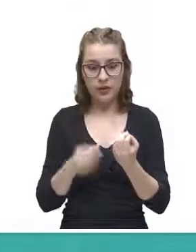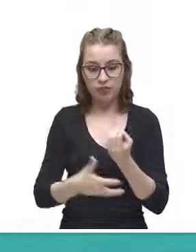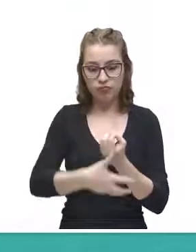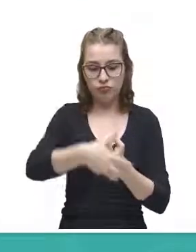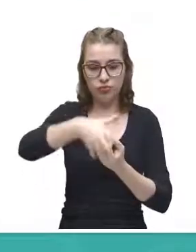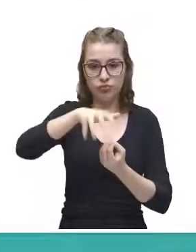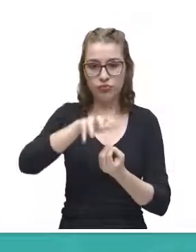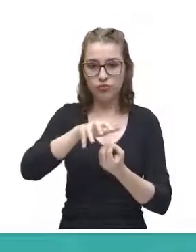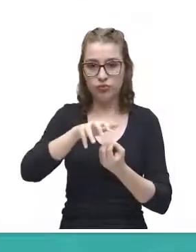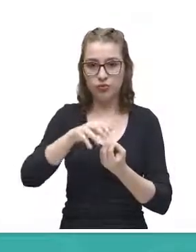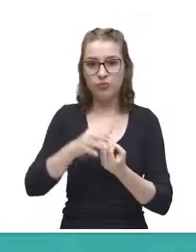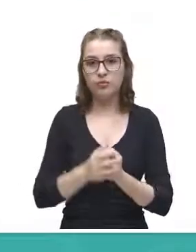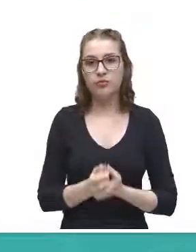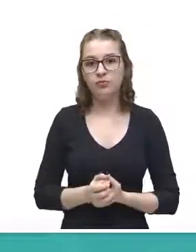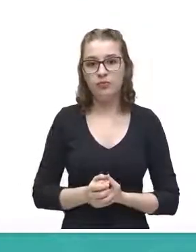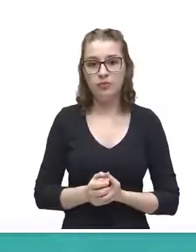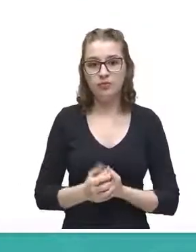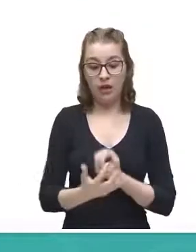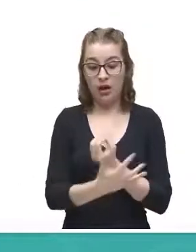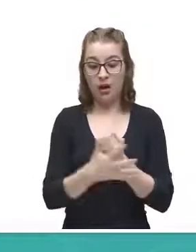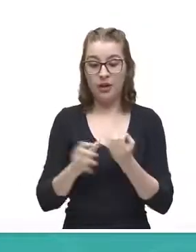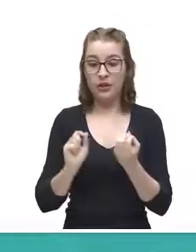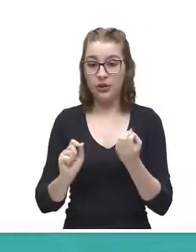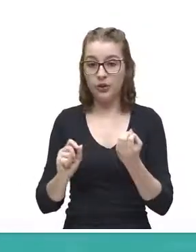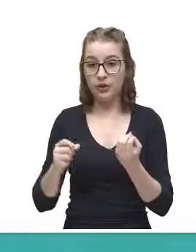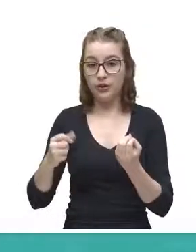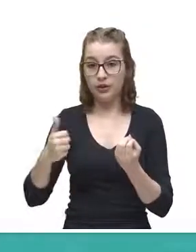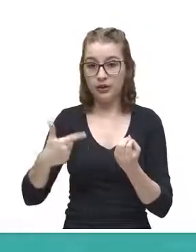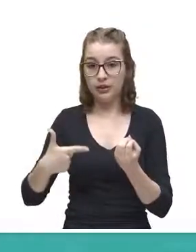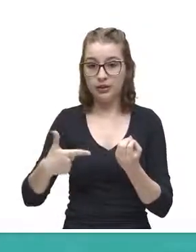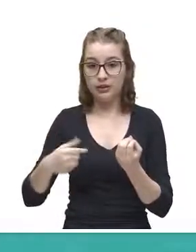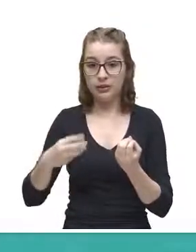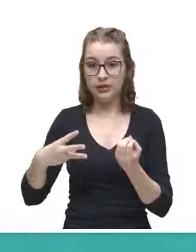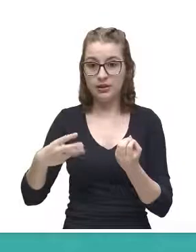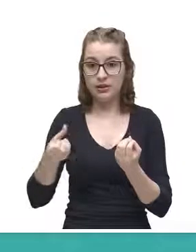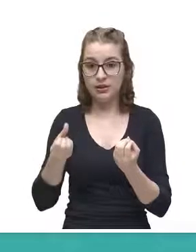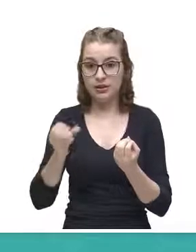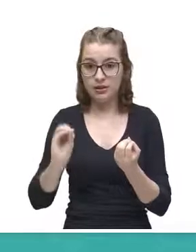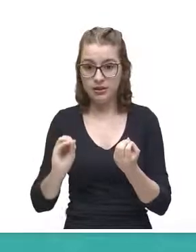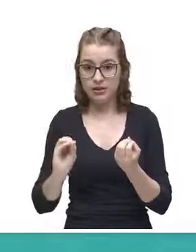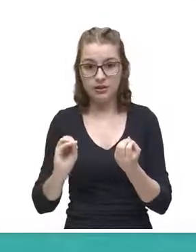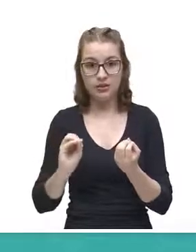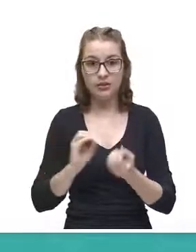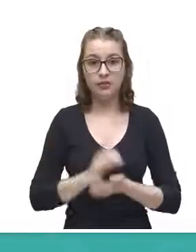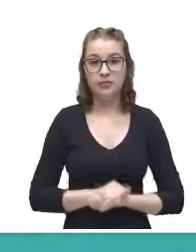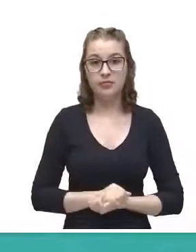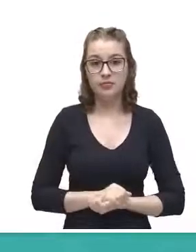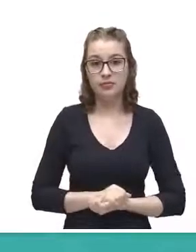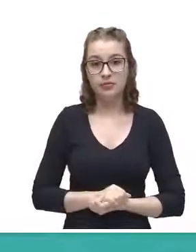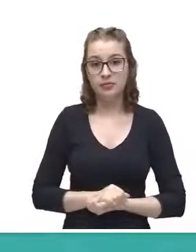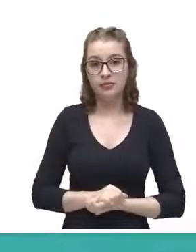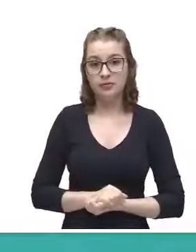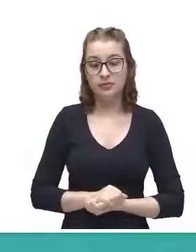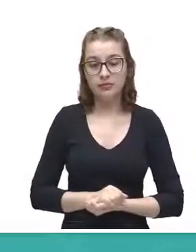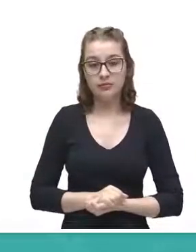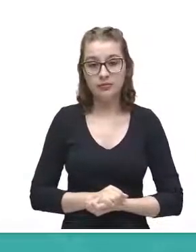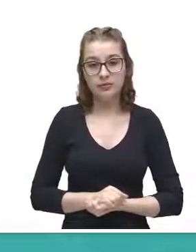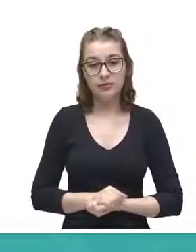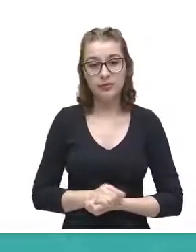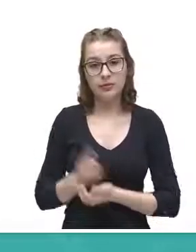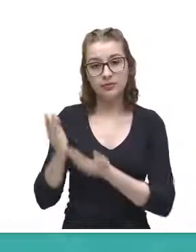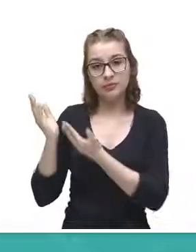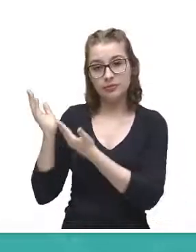360 graus. Então, olha só, vamos verificar no mapa aí, essa parte da divisão do globo terrestre em fusos horários, nós